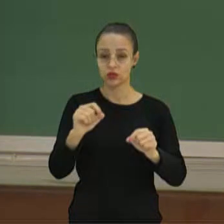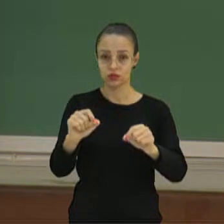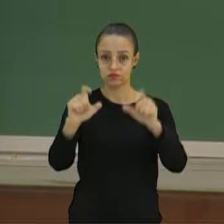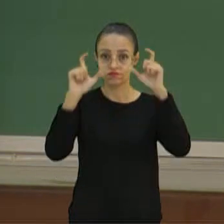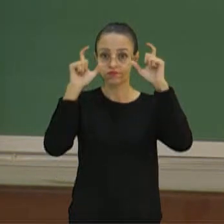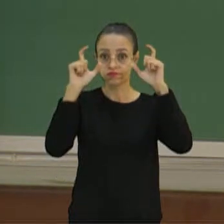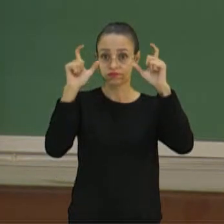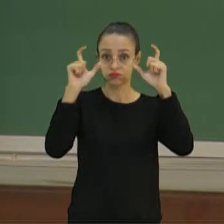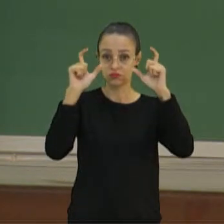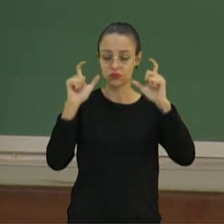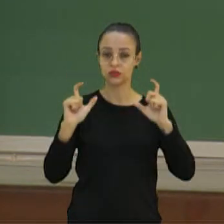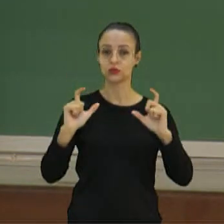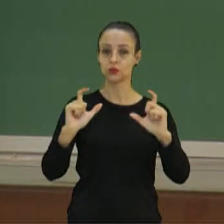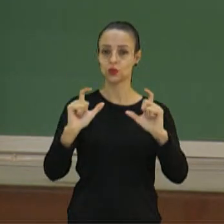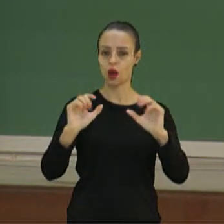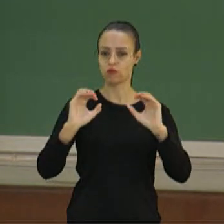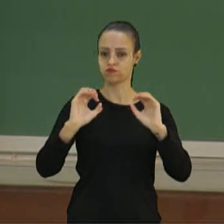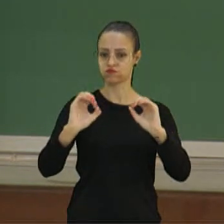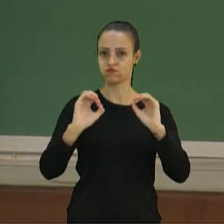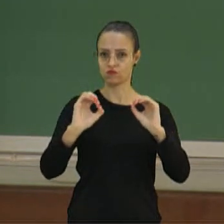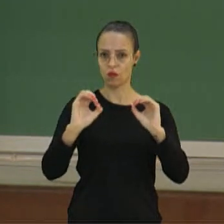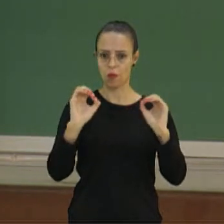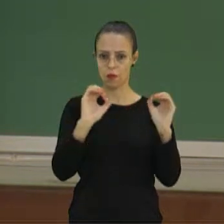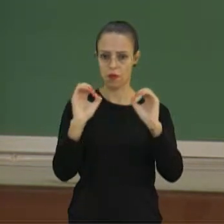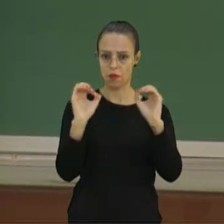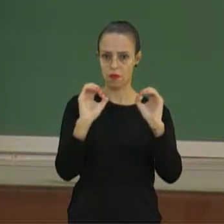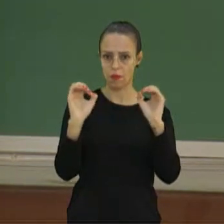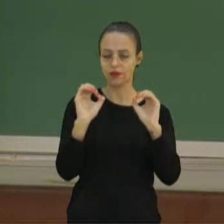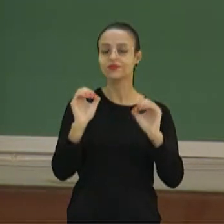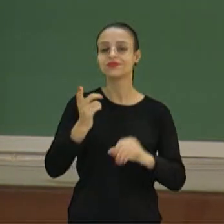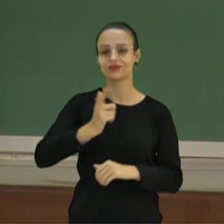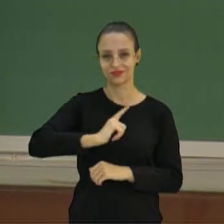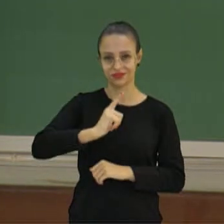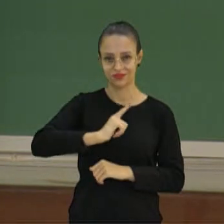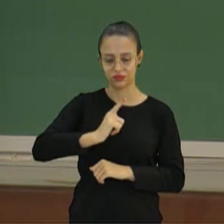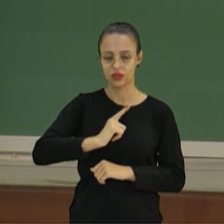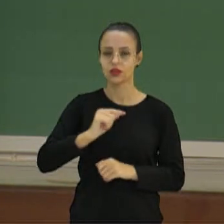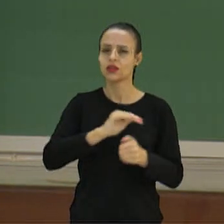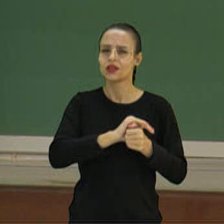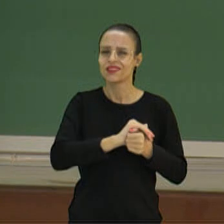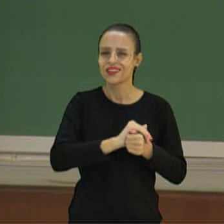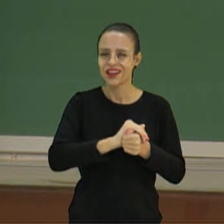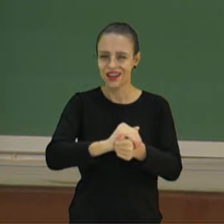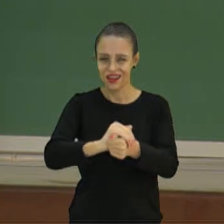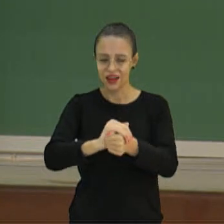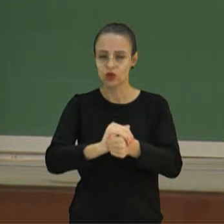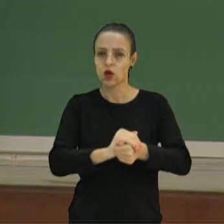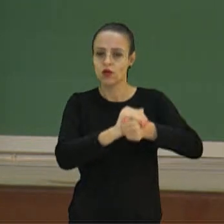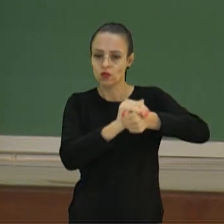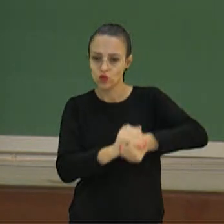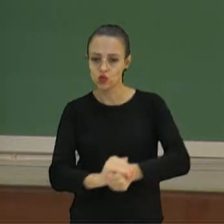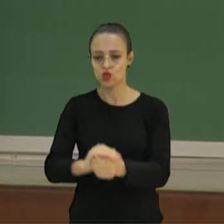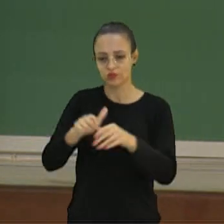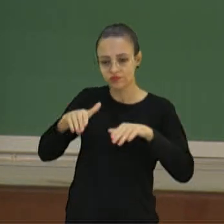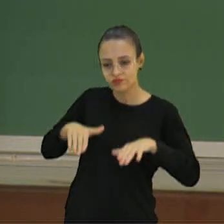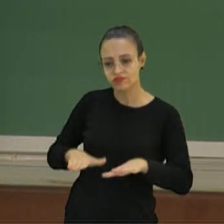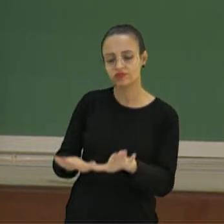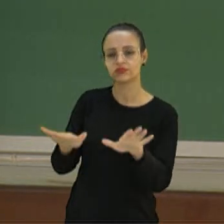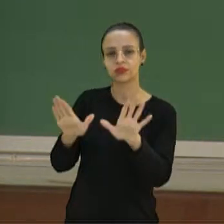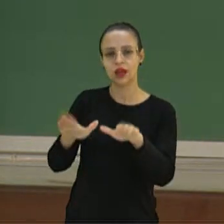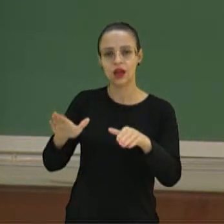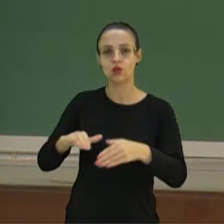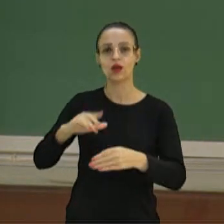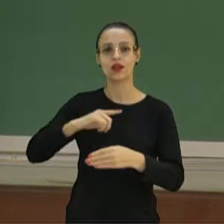e apresentam geralmente em lagartos, crocodilos e tartarugas, que são animais que precisam entrar na água,